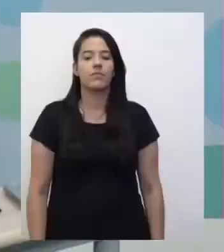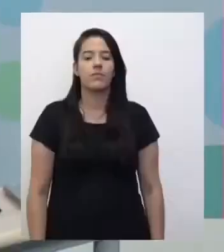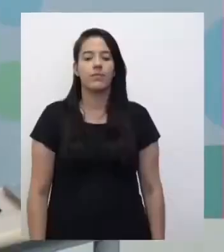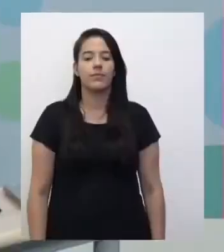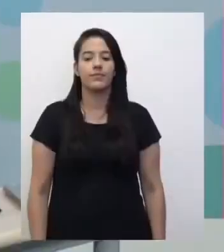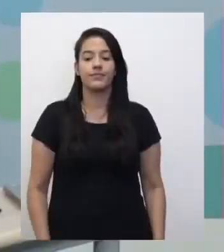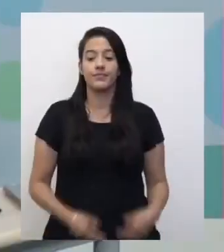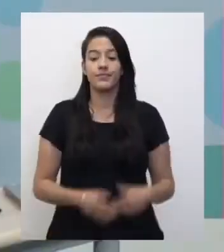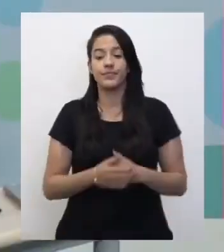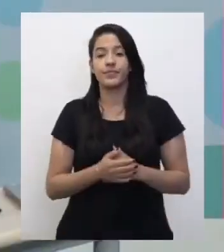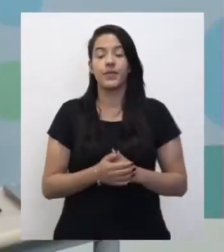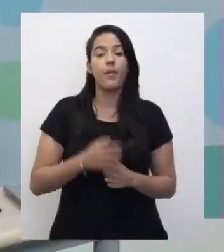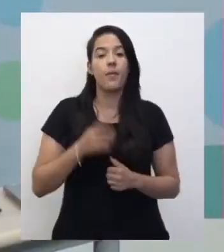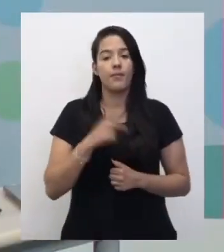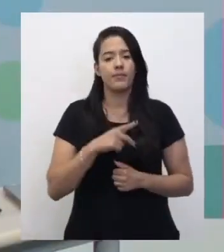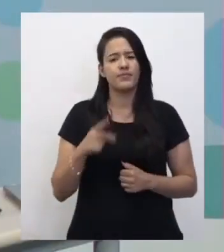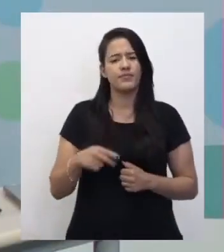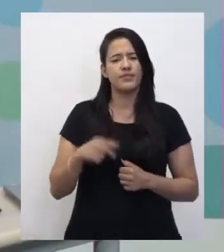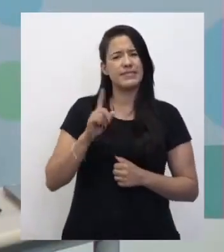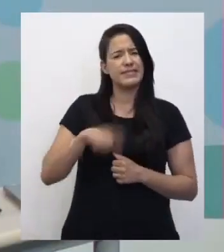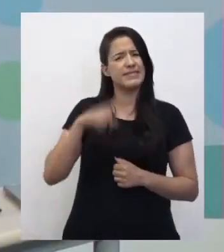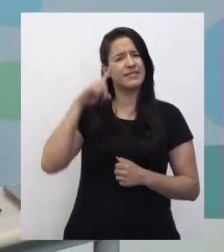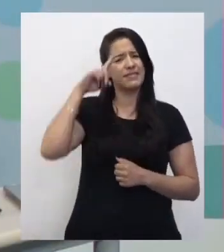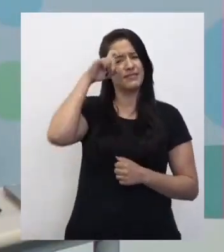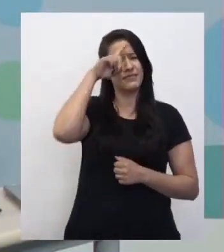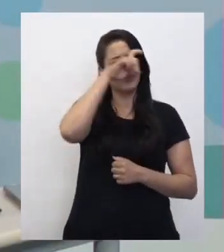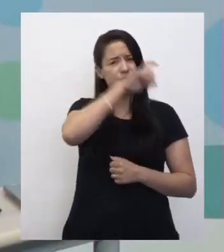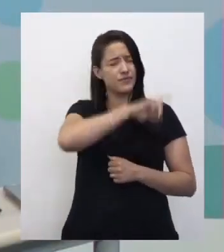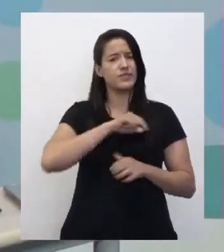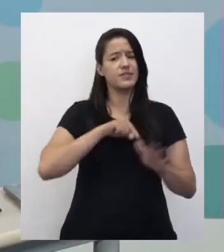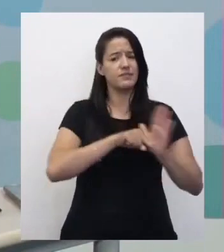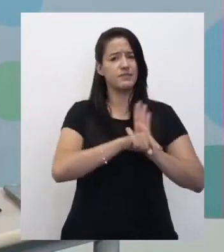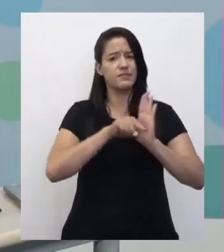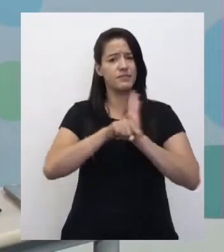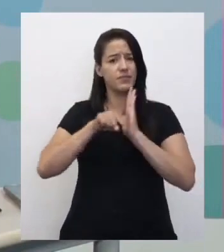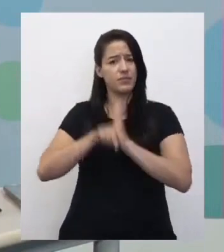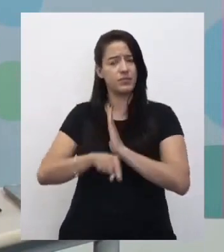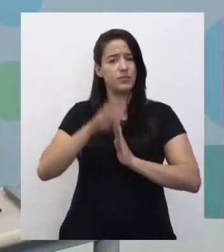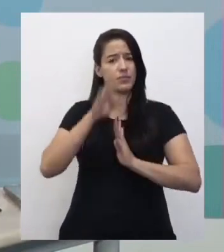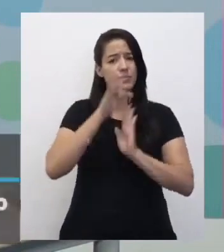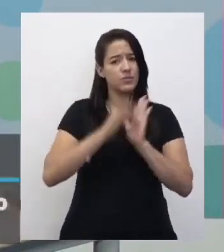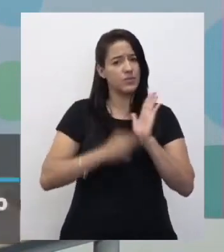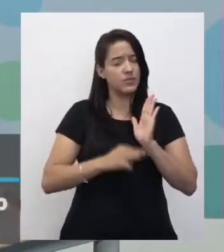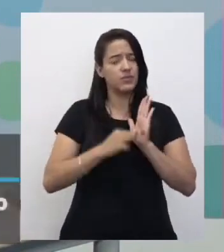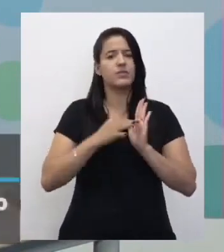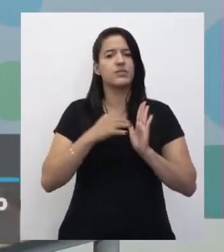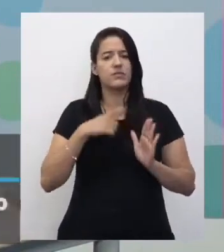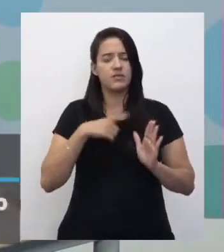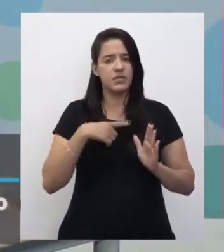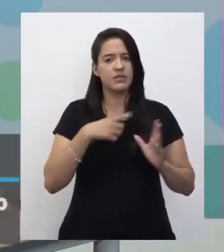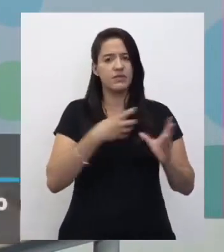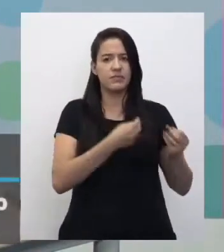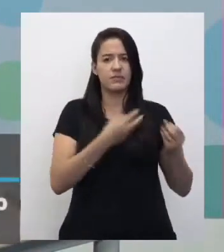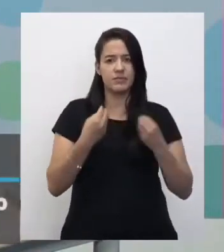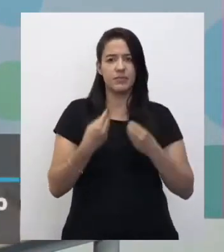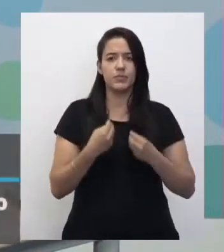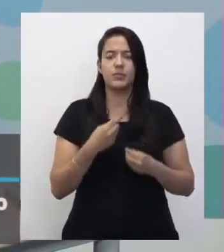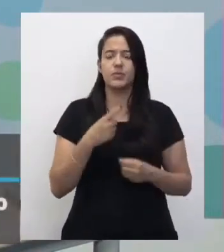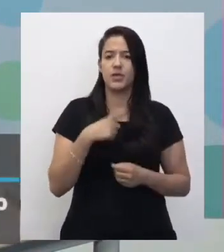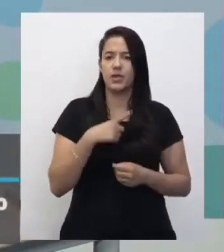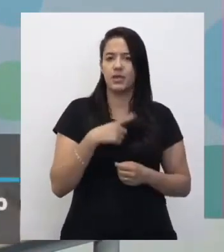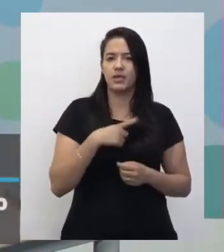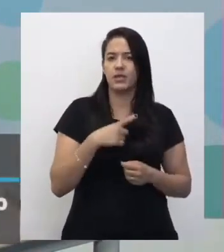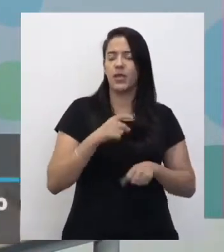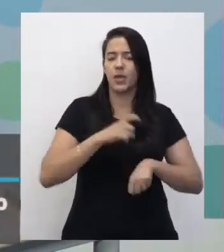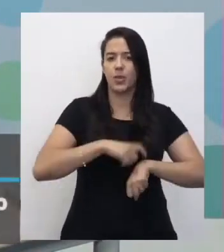Ah, professora Luíse, como estava difícil essas perguntas, o texto tinha uma linguagem muito rebuscada, ali daquele